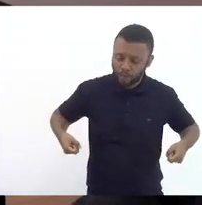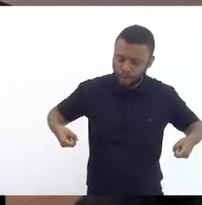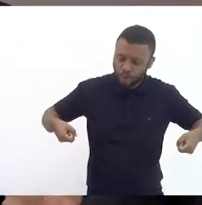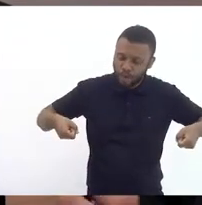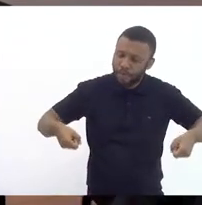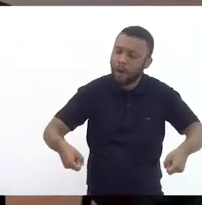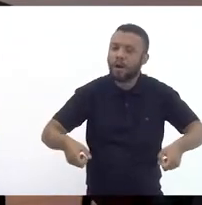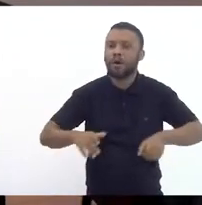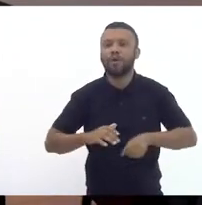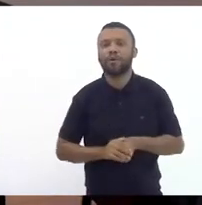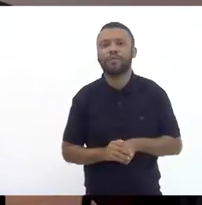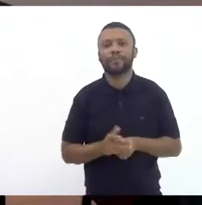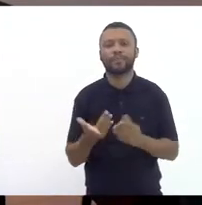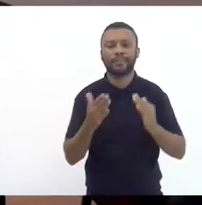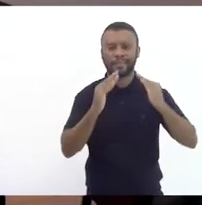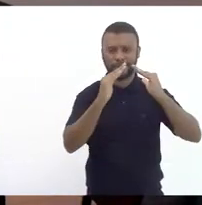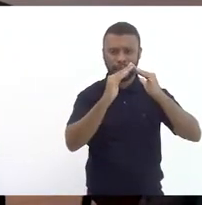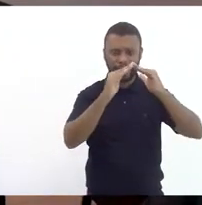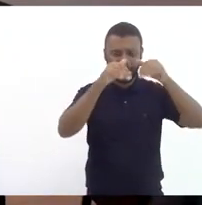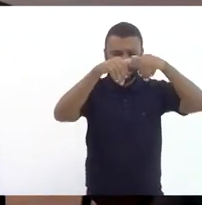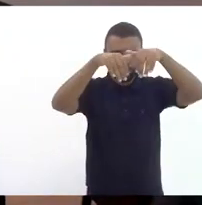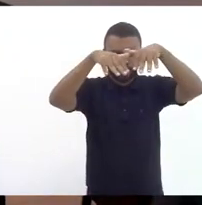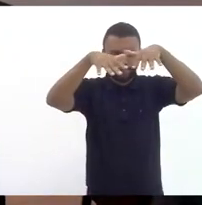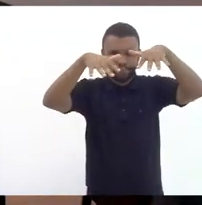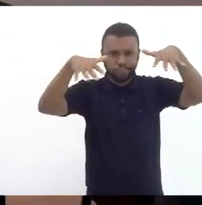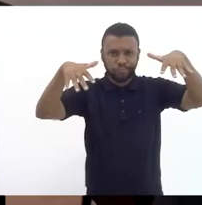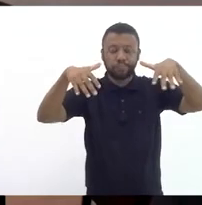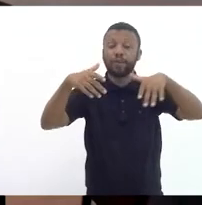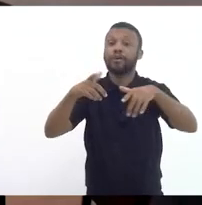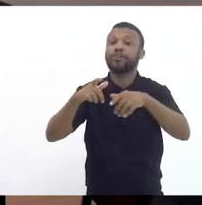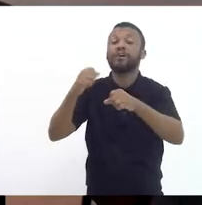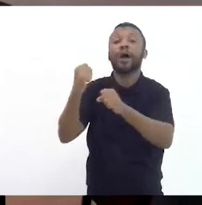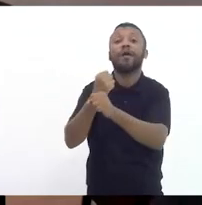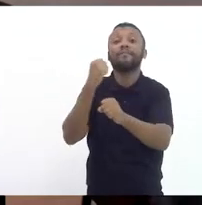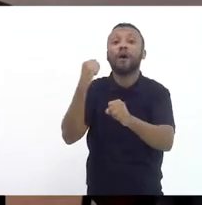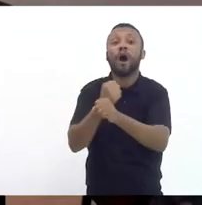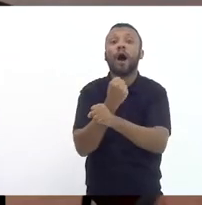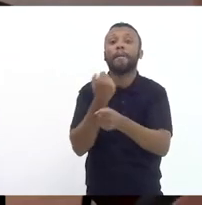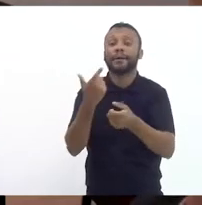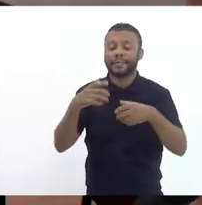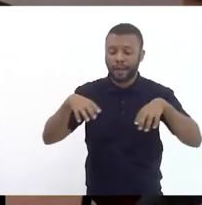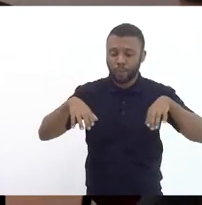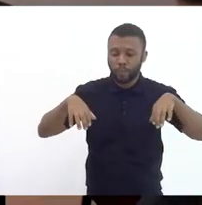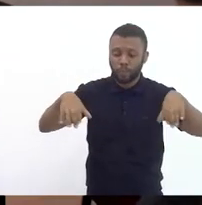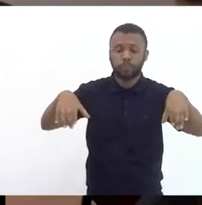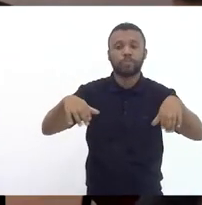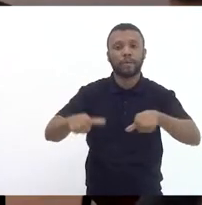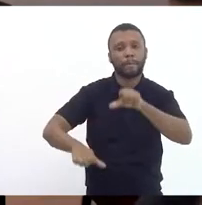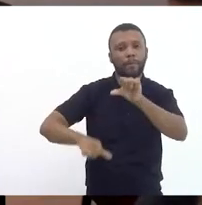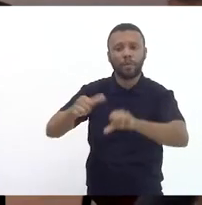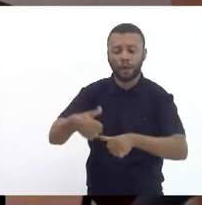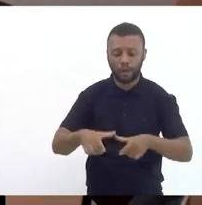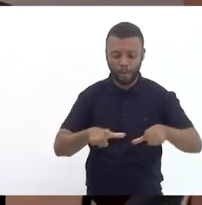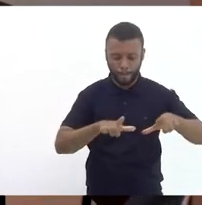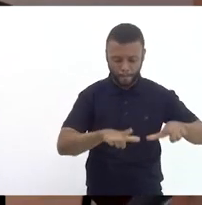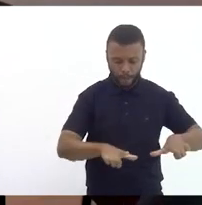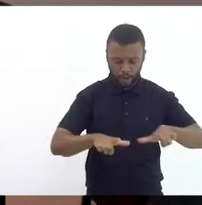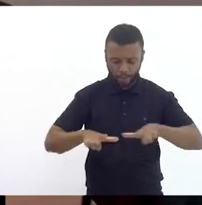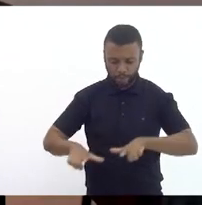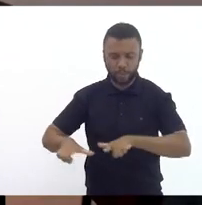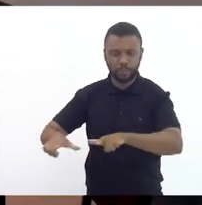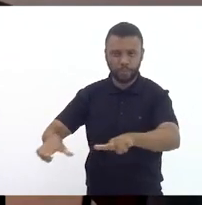telhado, da parte de reforma da plataforma, onde é necessário trocar todo o piso. Então,